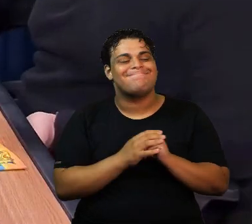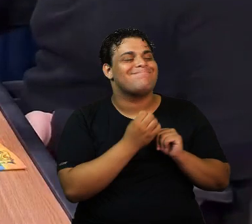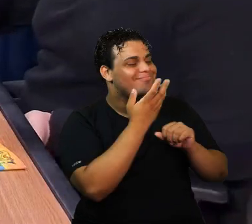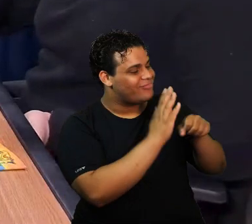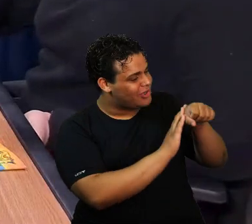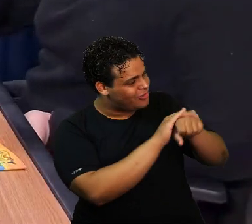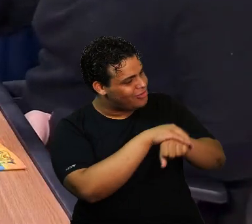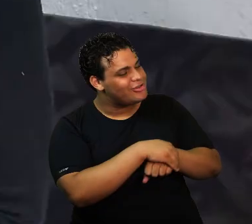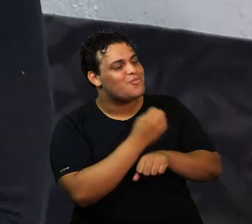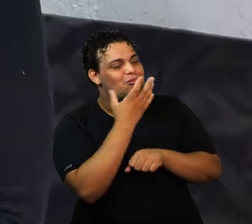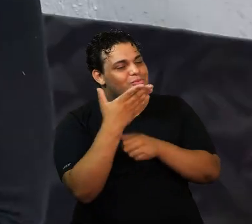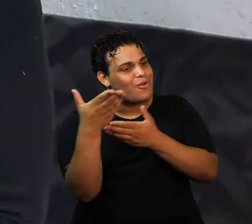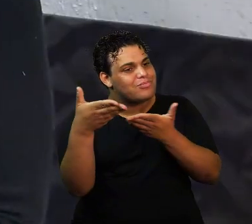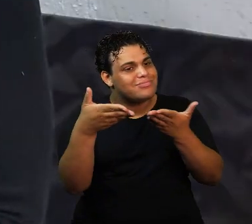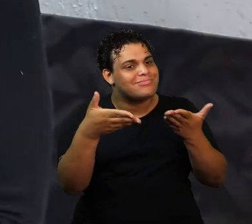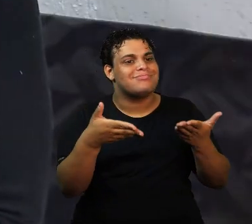hoje.